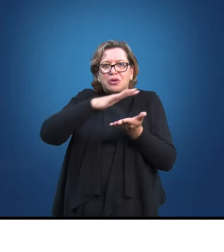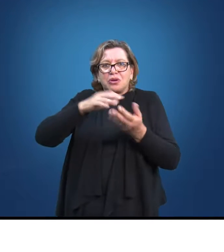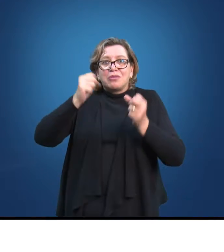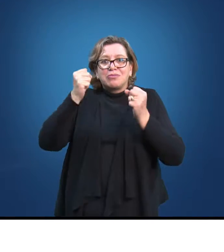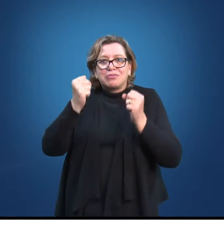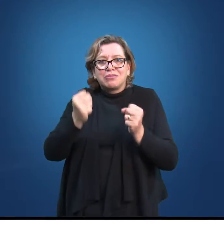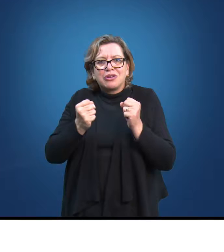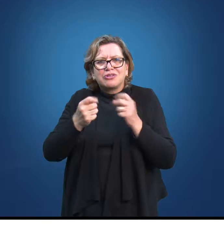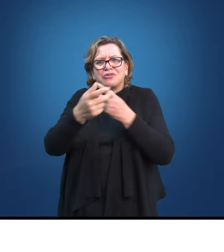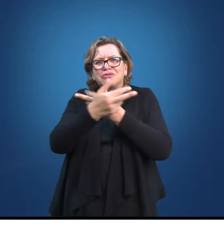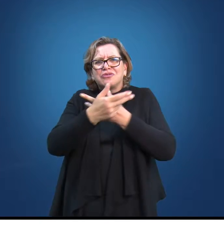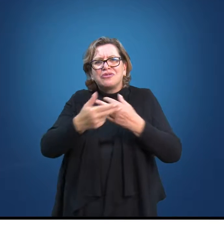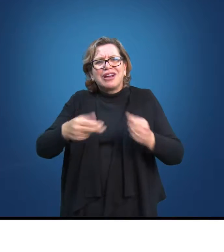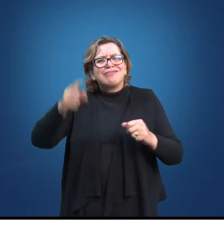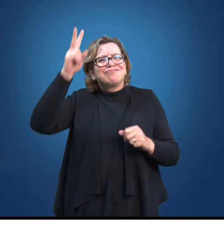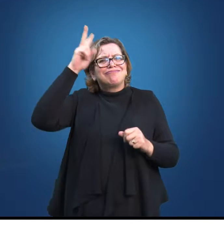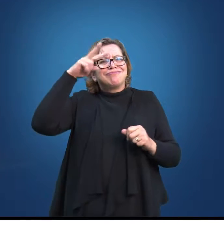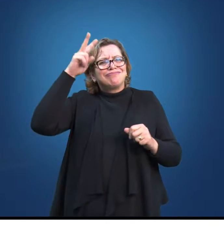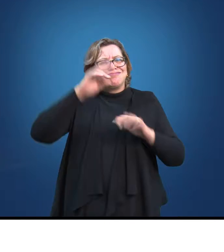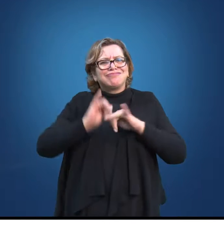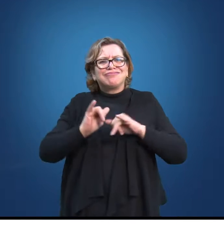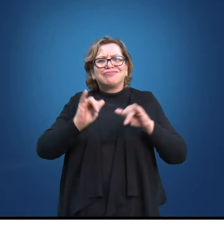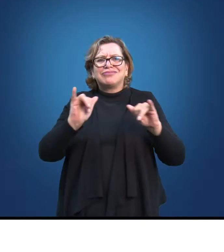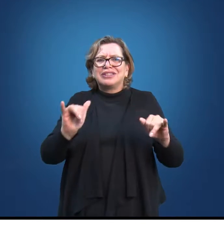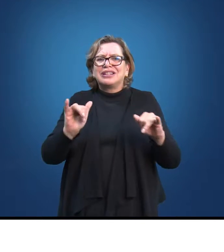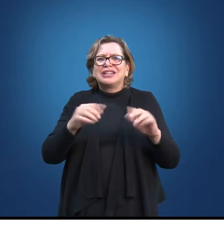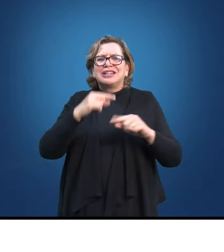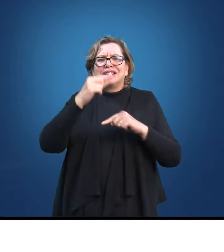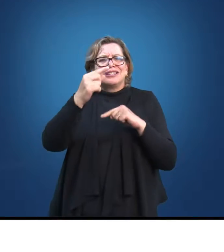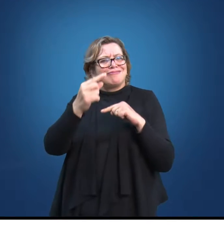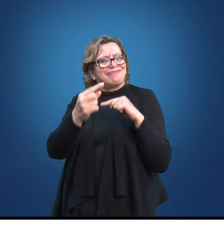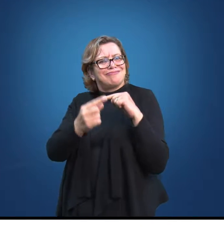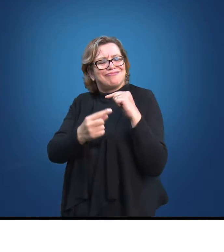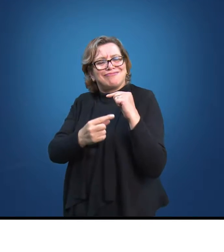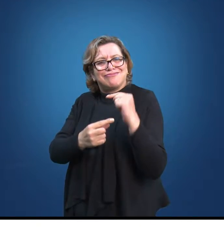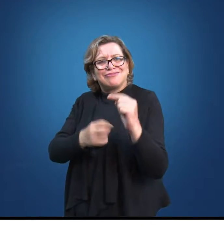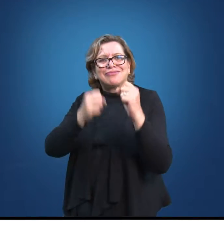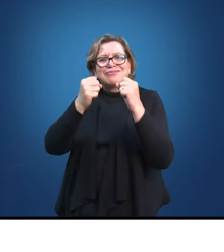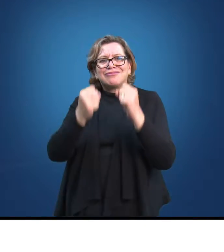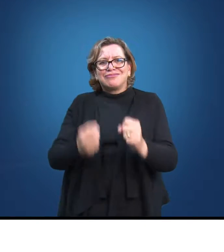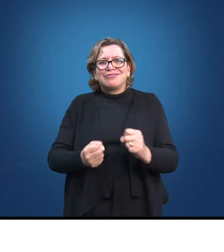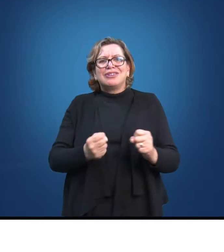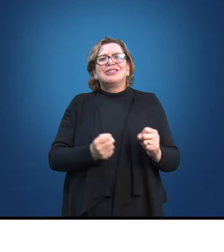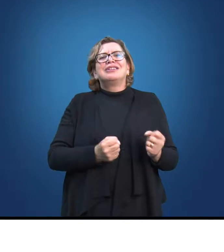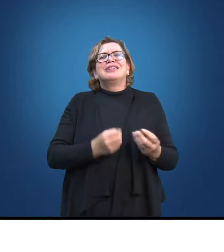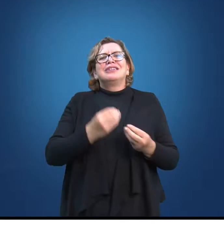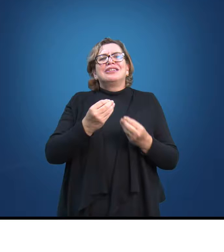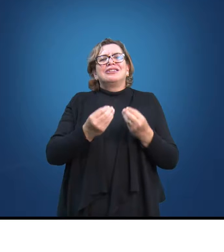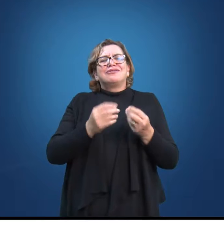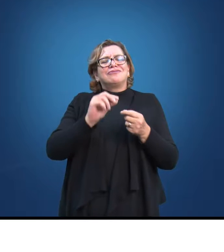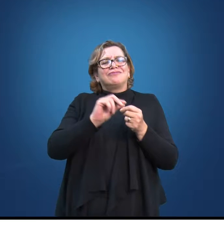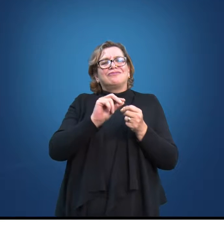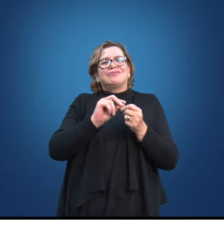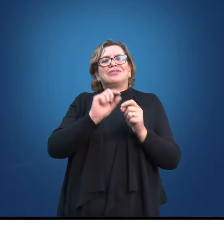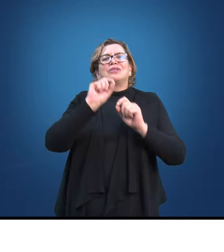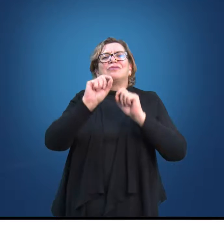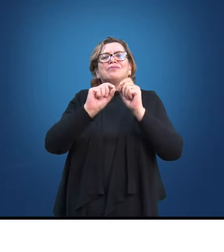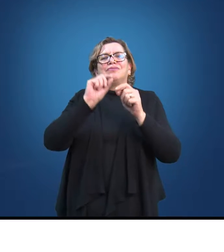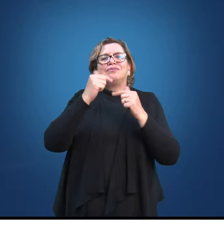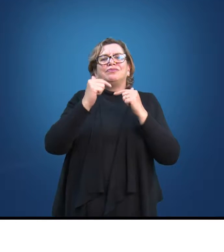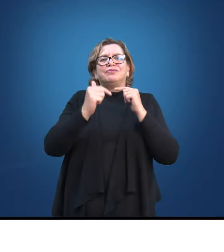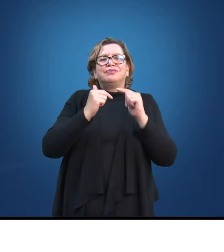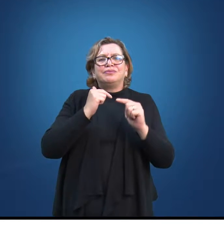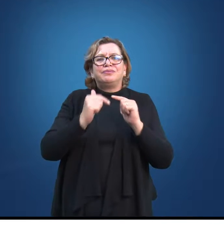separar alguns contos para contar. A partir desses contos, que eu posso fazer uma sequência didática para trabalhar com